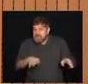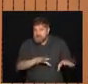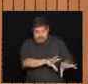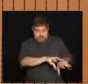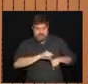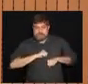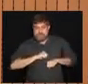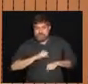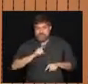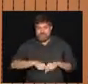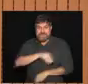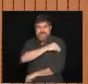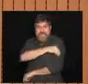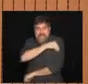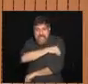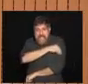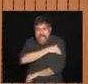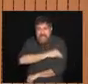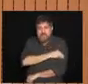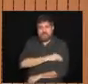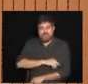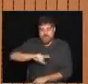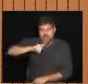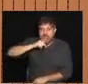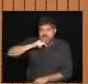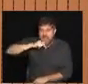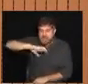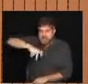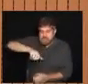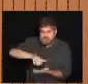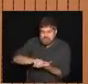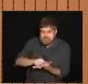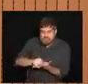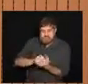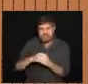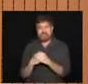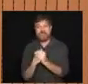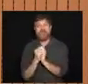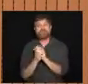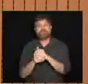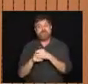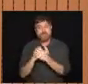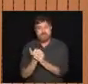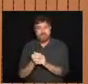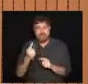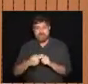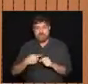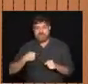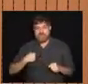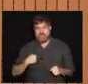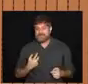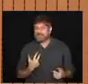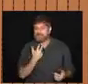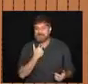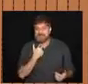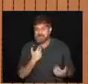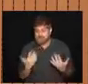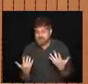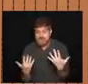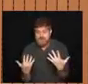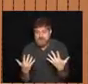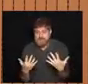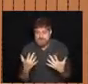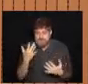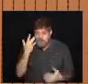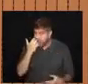fica falando de álcool gel e lavagem de mãos? Porque, teoricamente, eu pus a mão aqui, eu não posso tocar nos meus olhos,